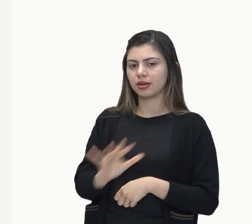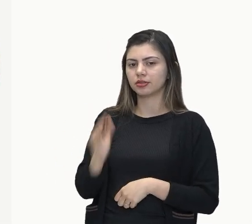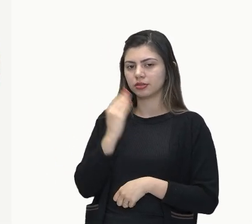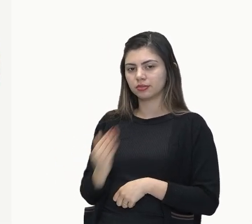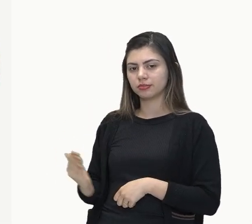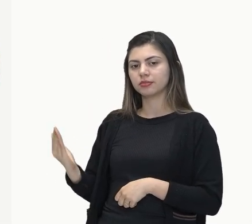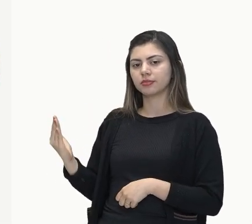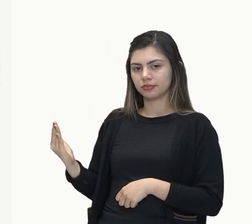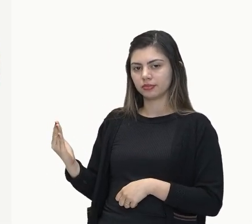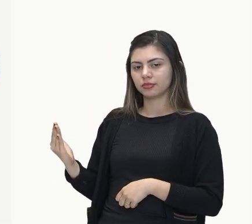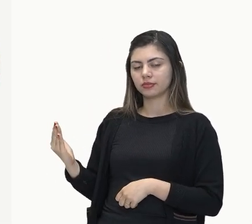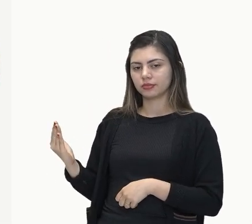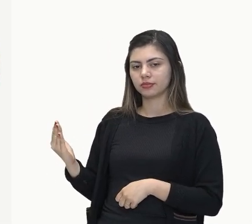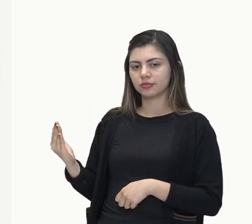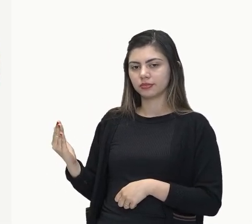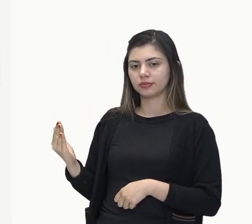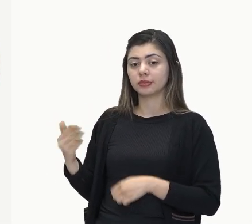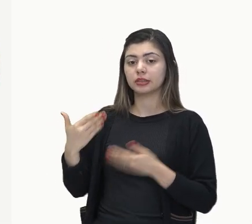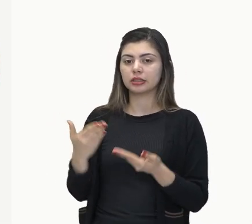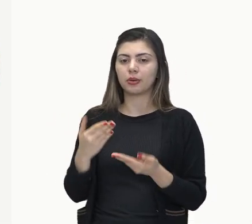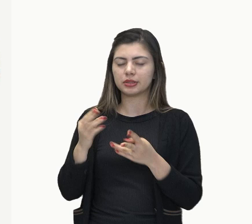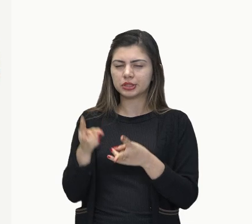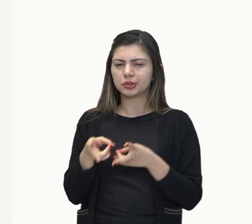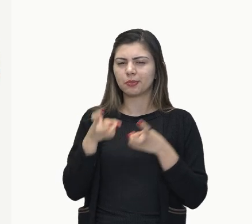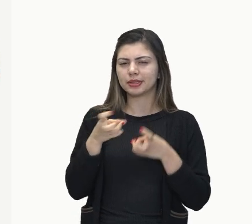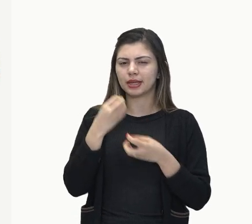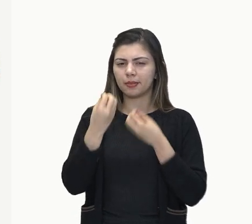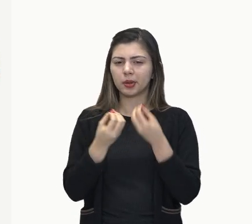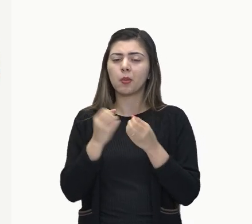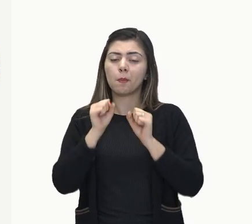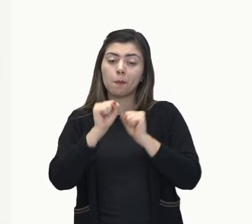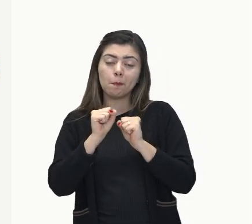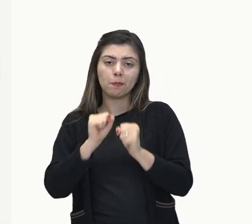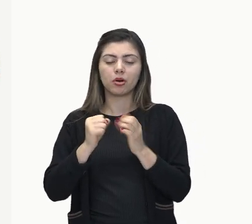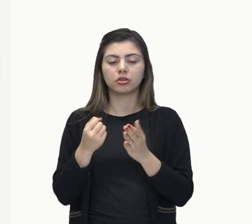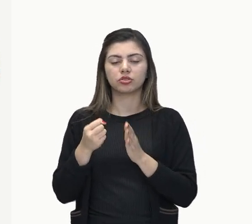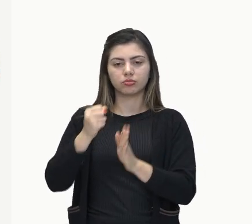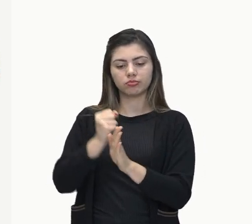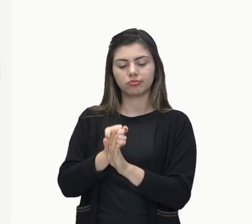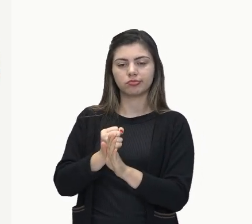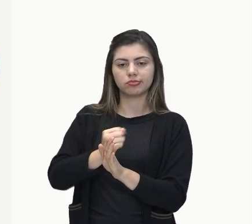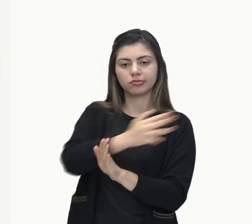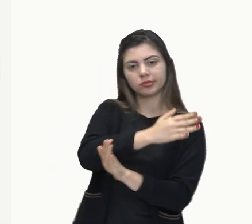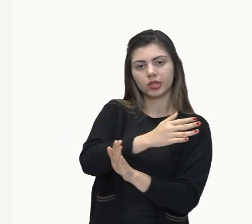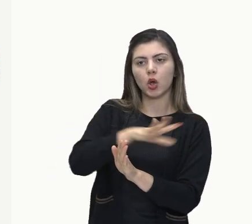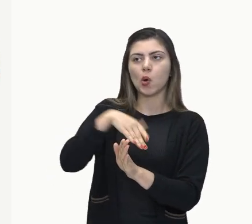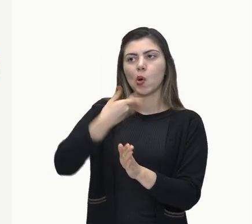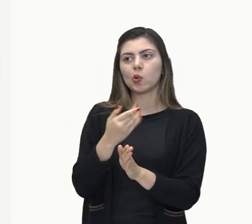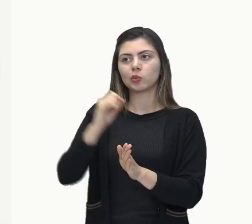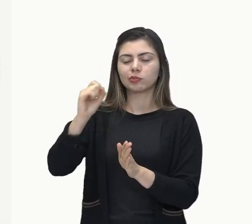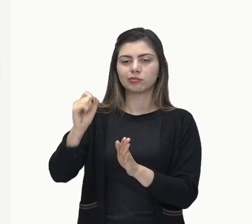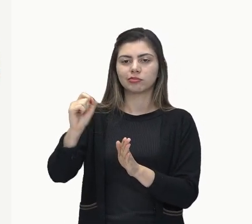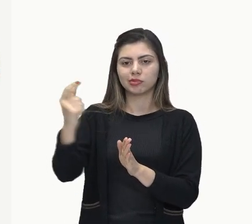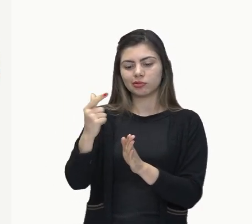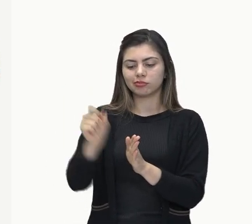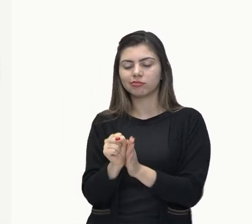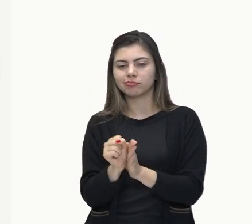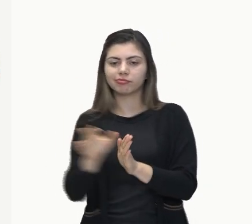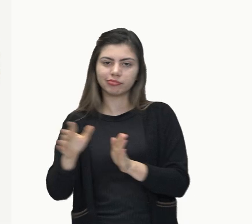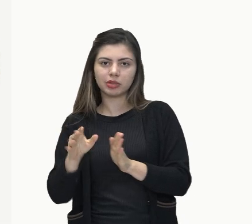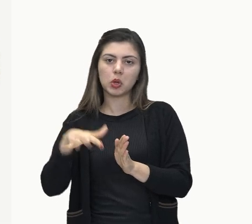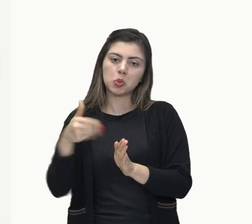deixar aqui só num polo e quando a gente observar, pode desviar a luz para um lado esquerdo ou pode desviar a